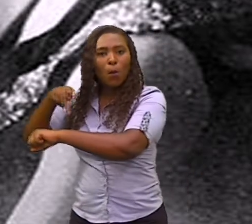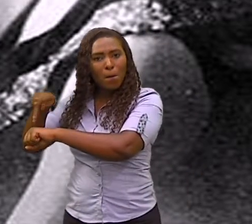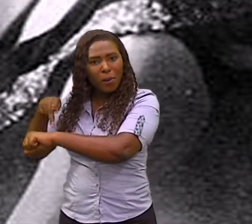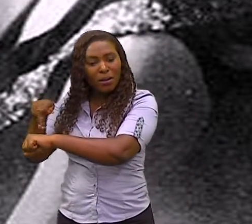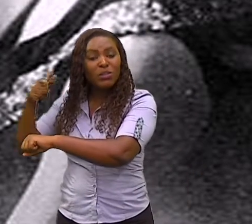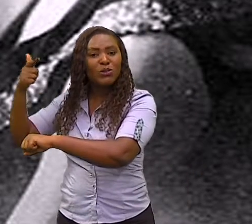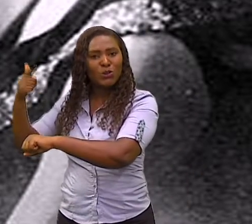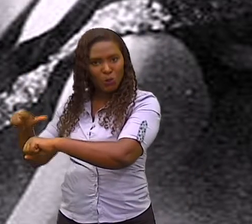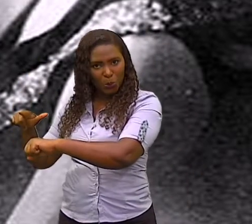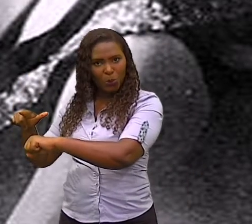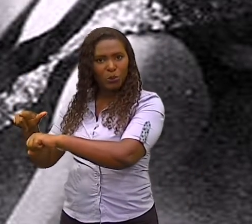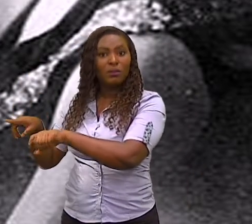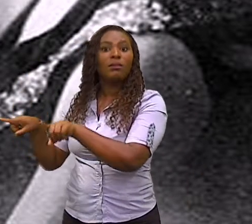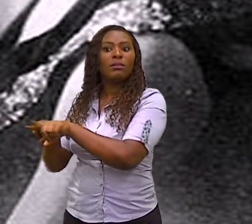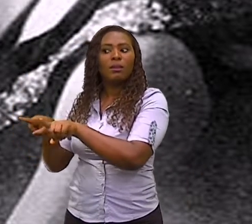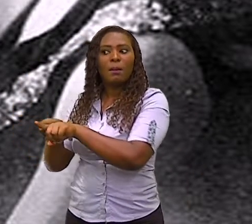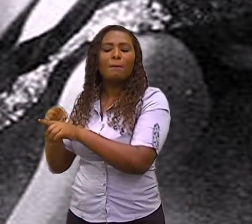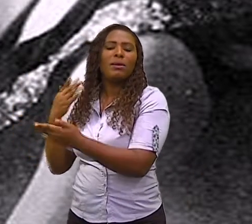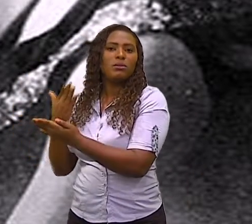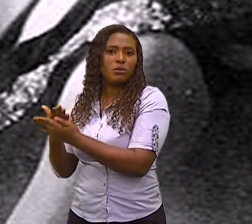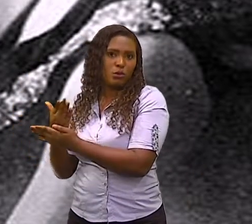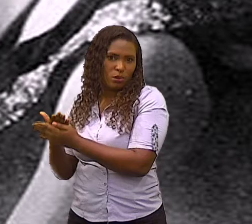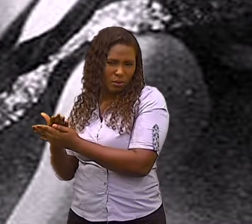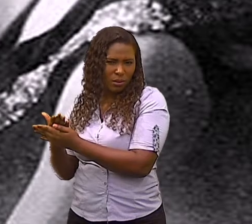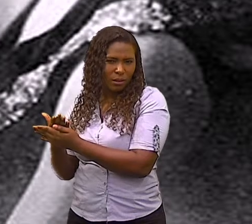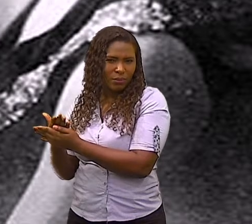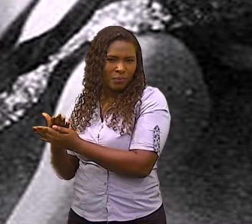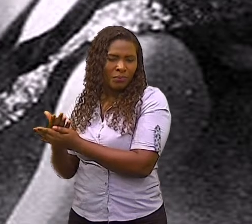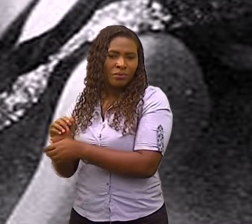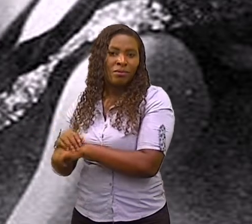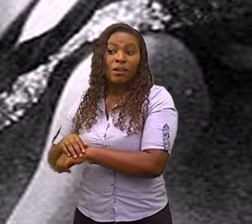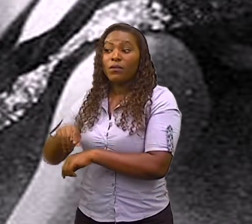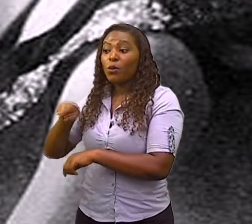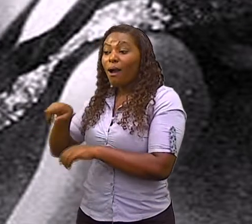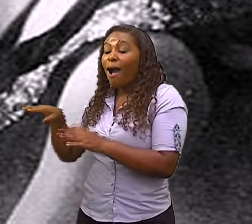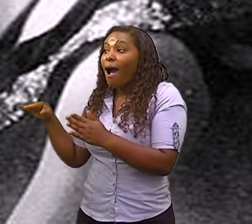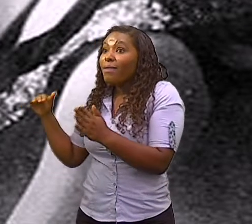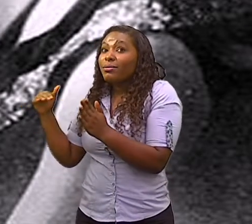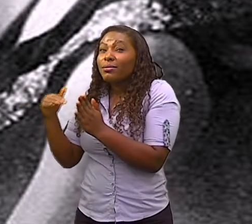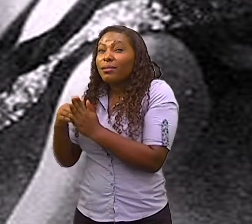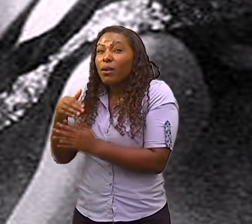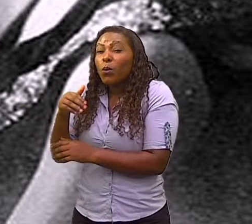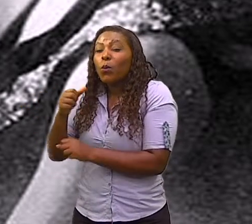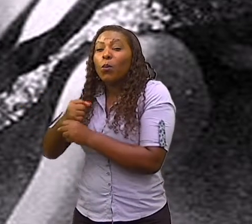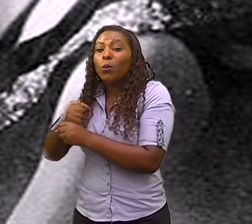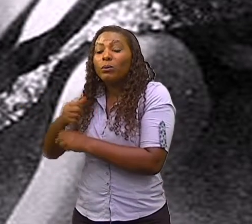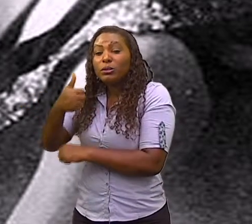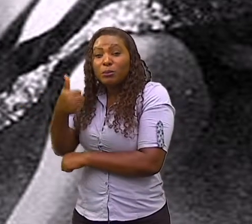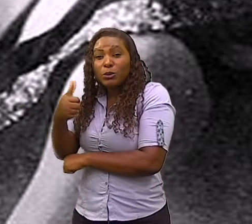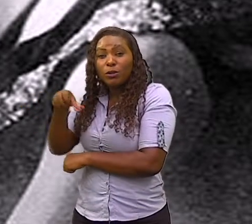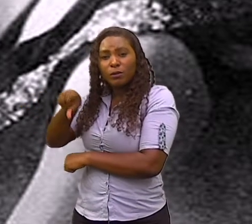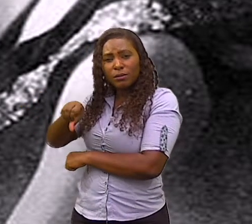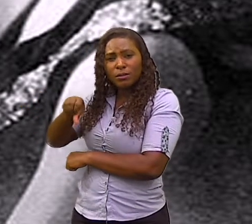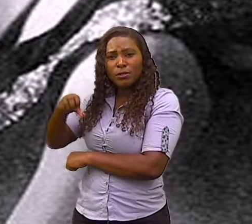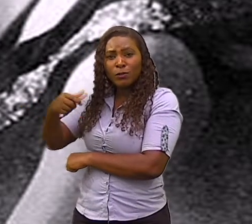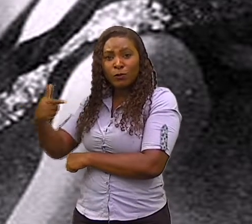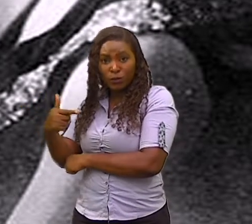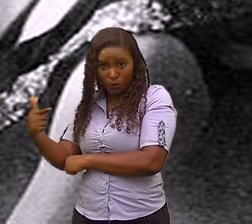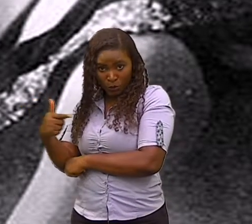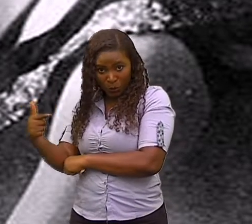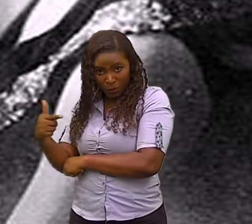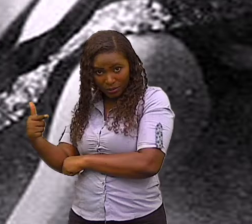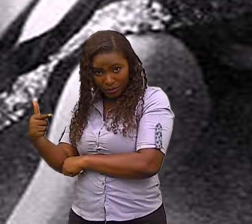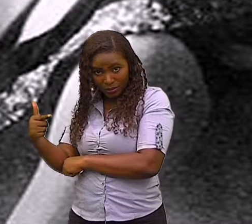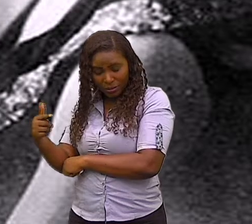1922, quando aconteceu aqui no Brasil, vamos fazer só um parênteses, em 1922 aconteceu a Semana de